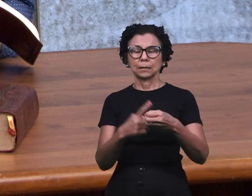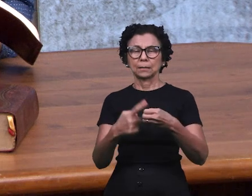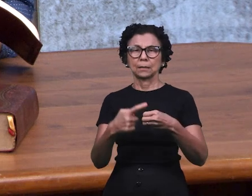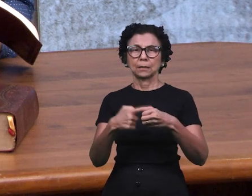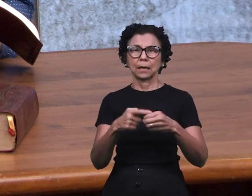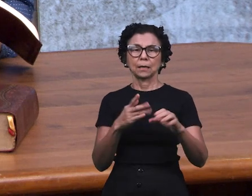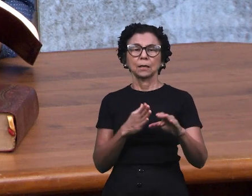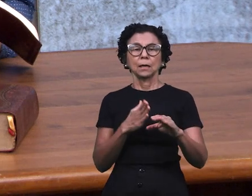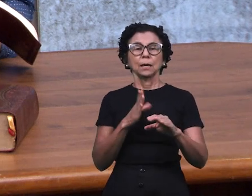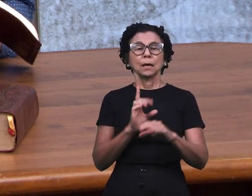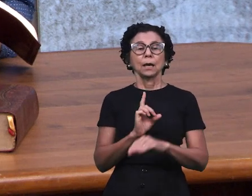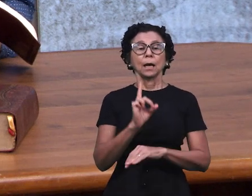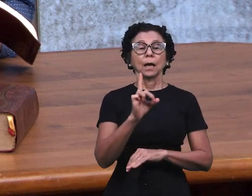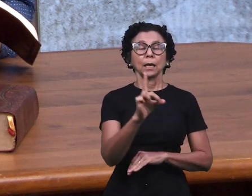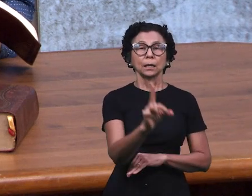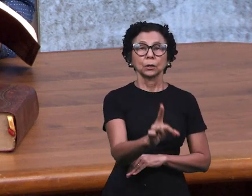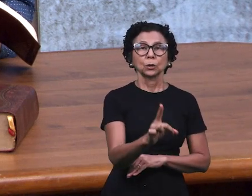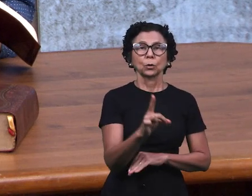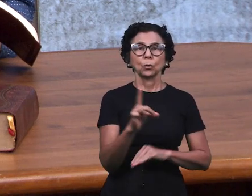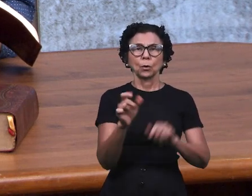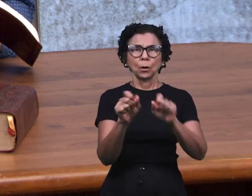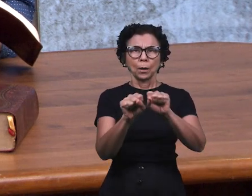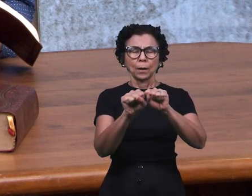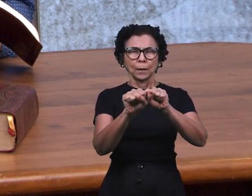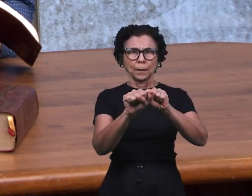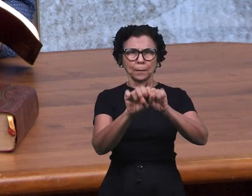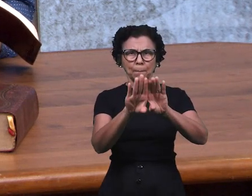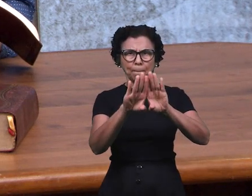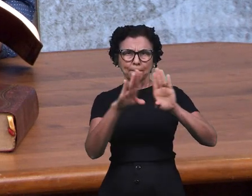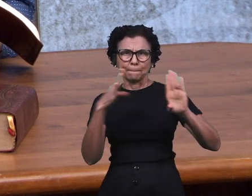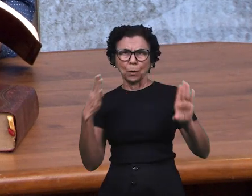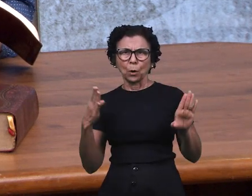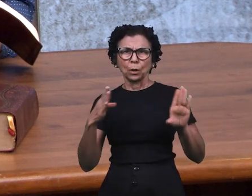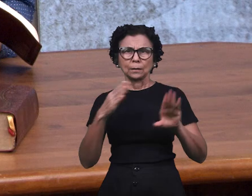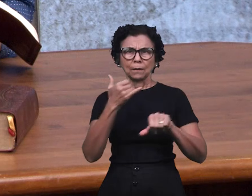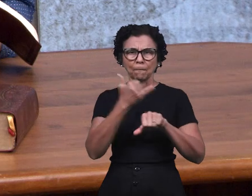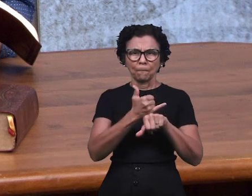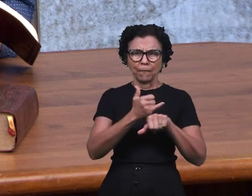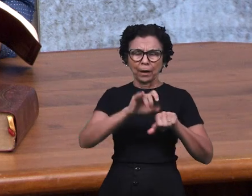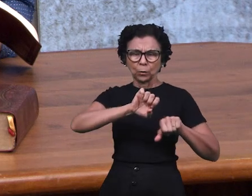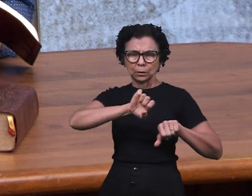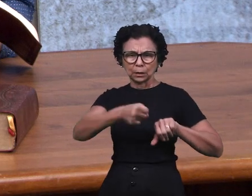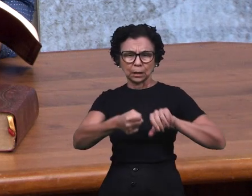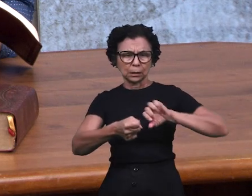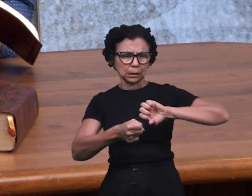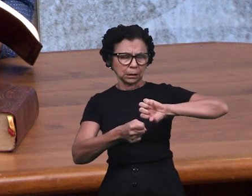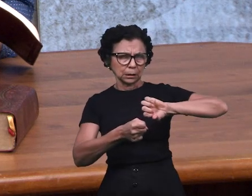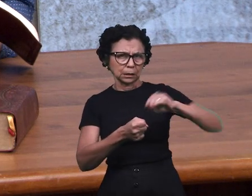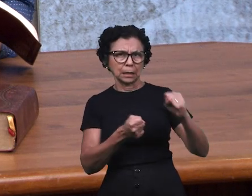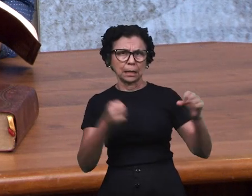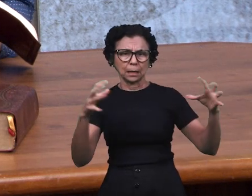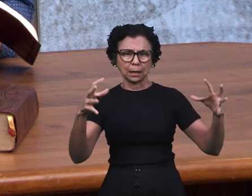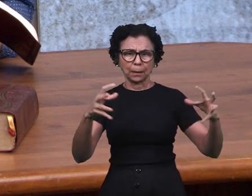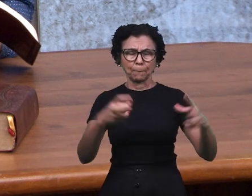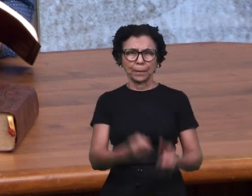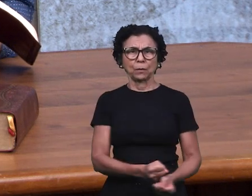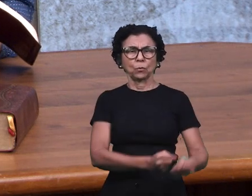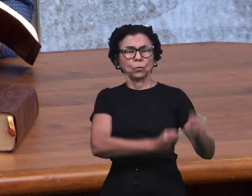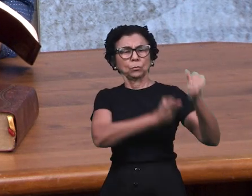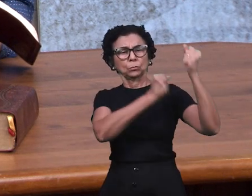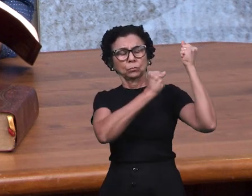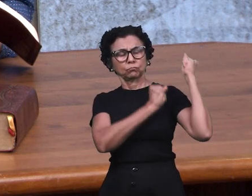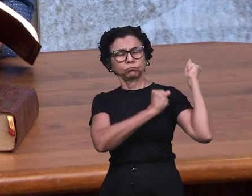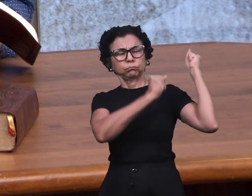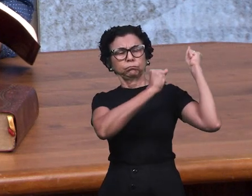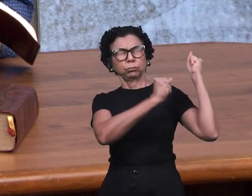as ombreiras, e juntamente com as trancas as tomou, pondo-as sobre os ombros, e levou-as